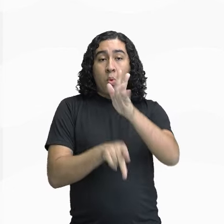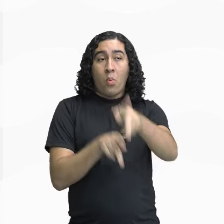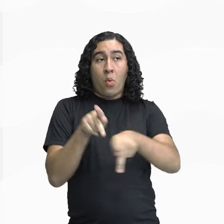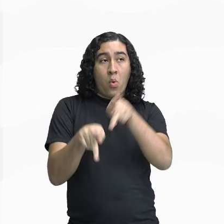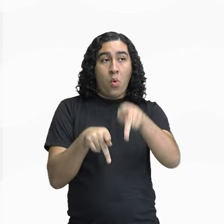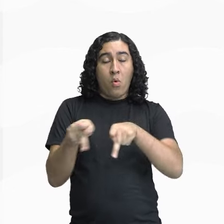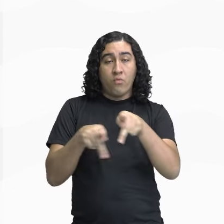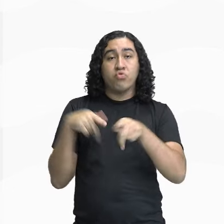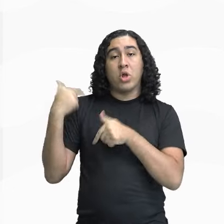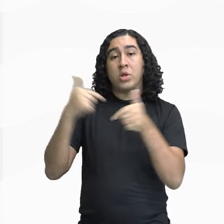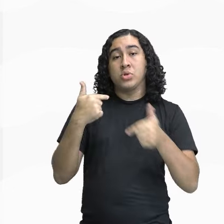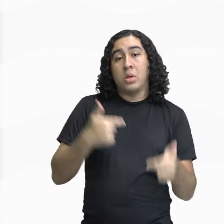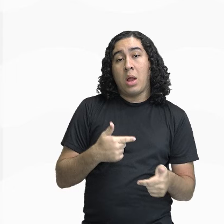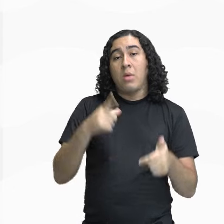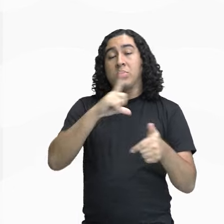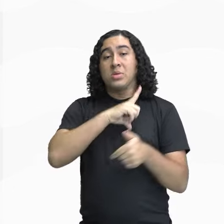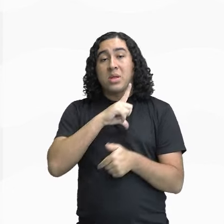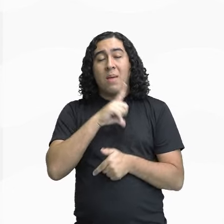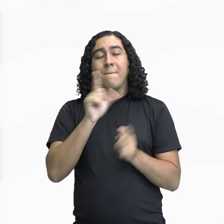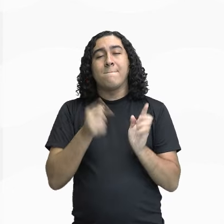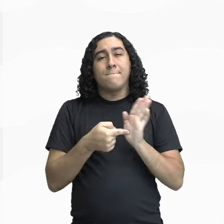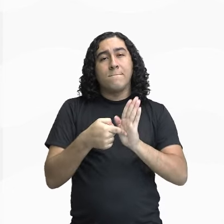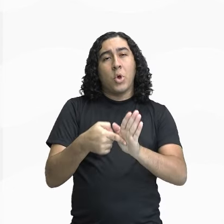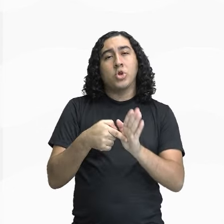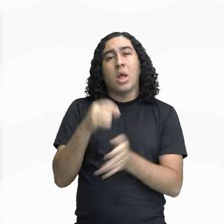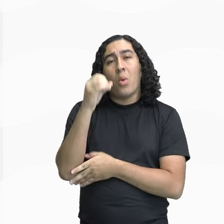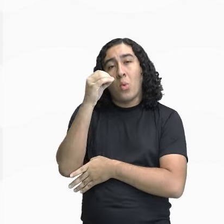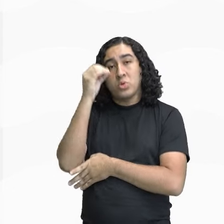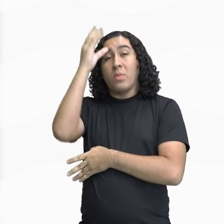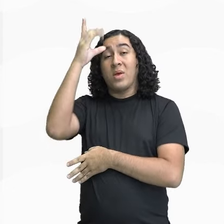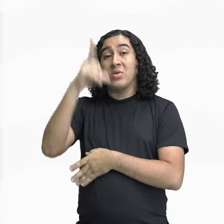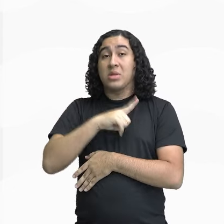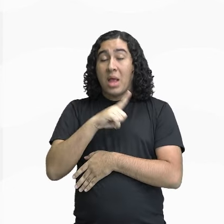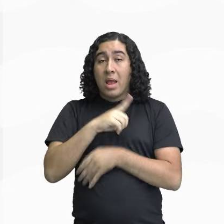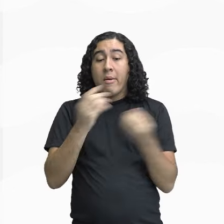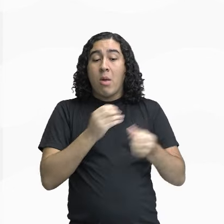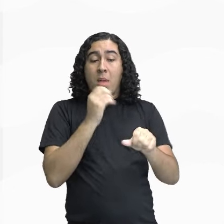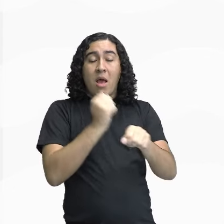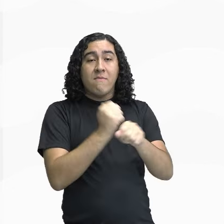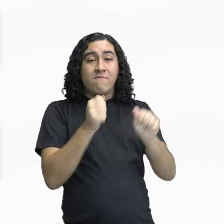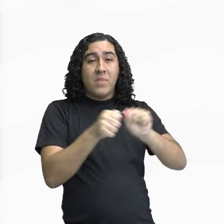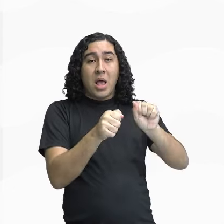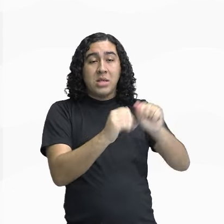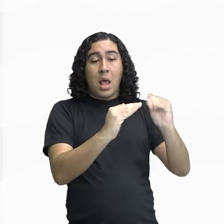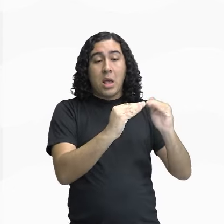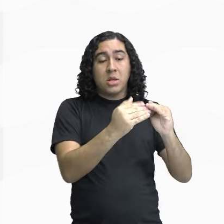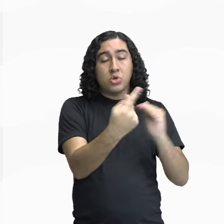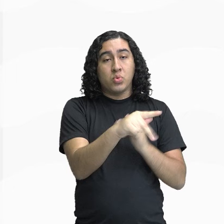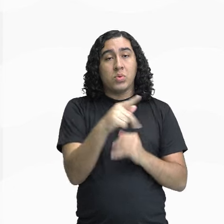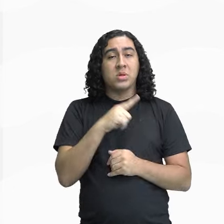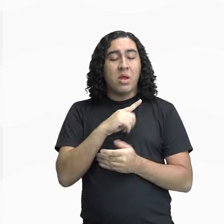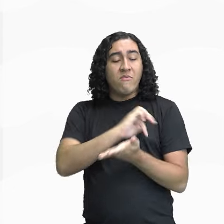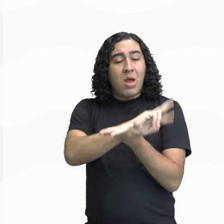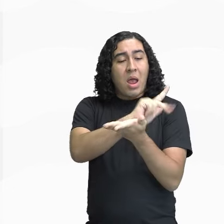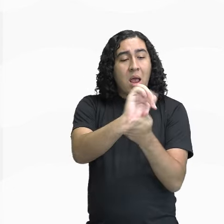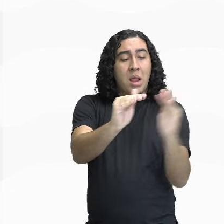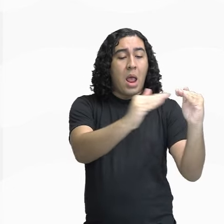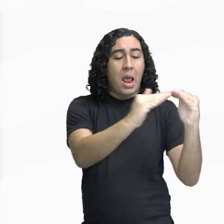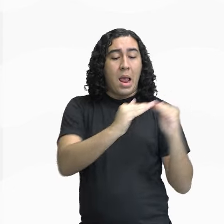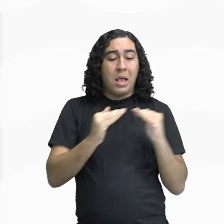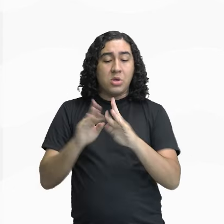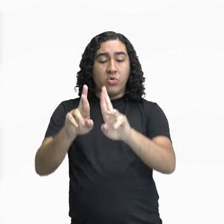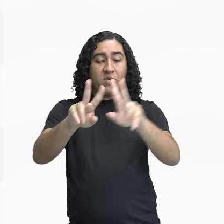acabam mostrando aí um amplo conhecimento de arquitetura, tá? Com diversos tipos de habitações,